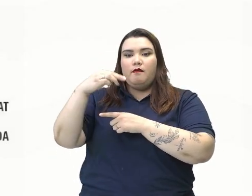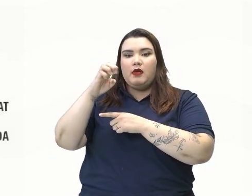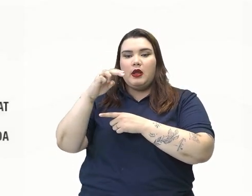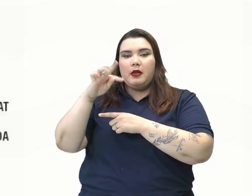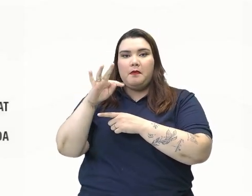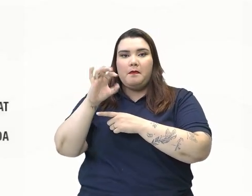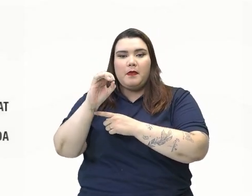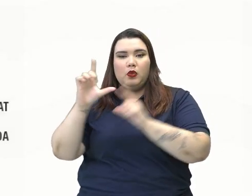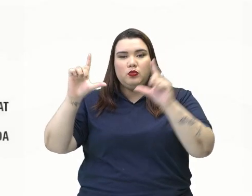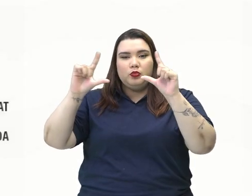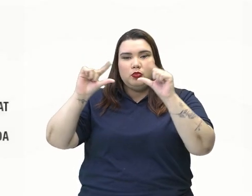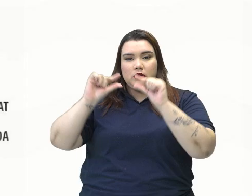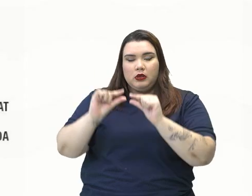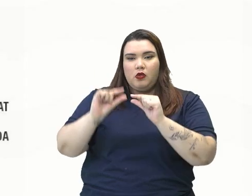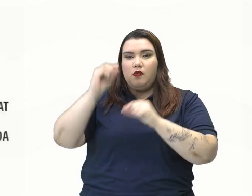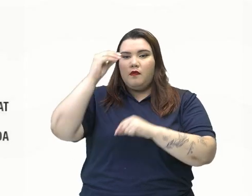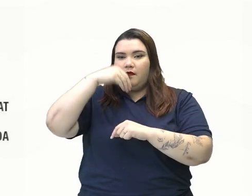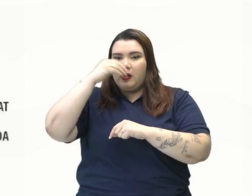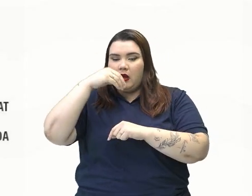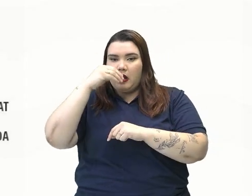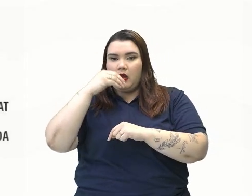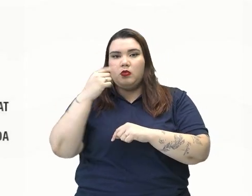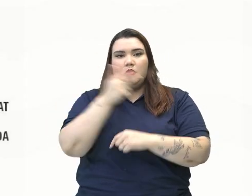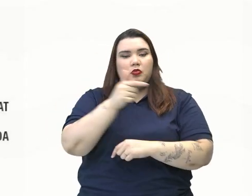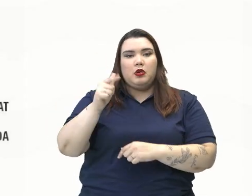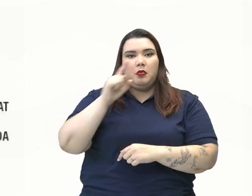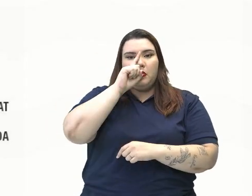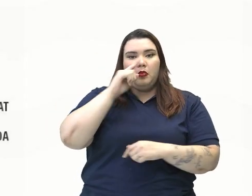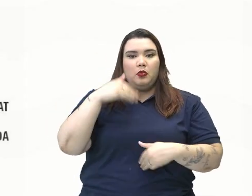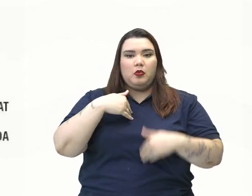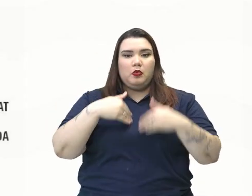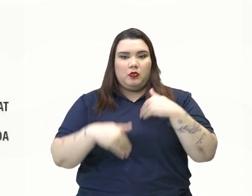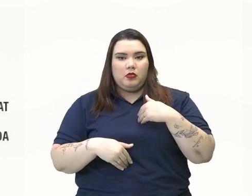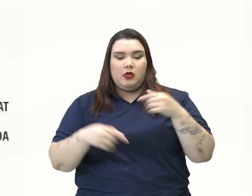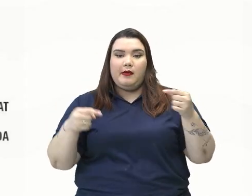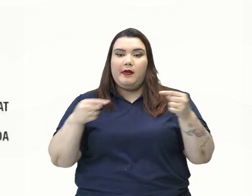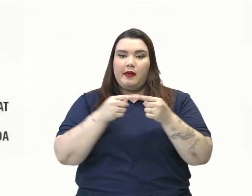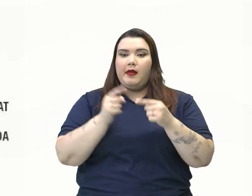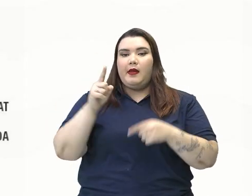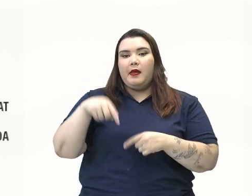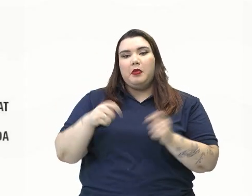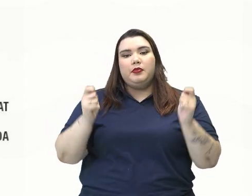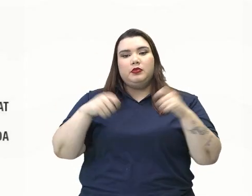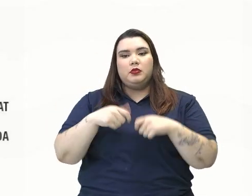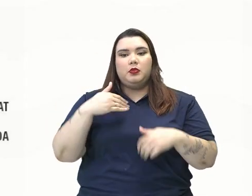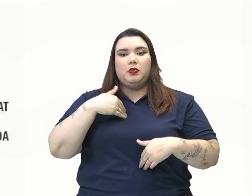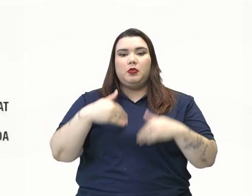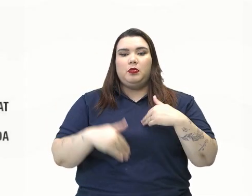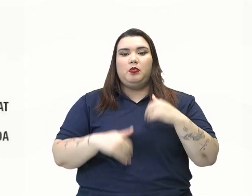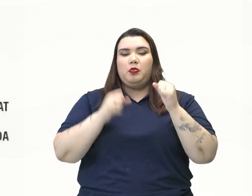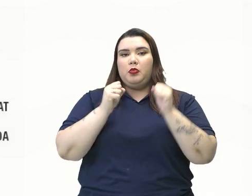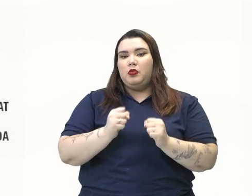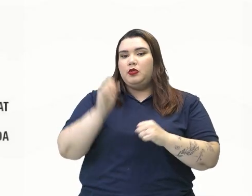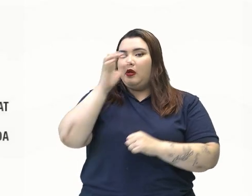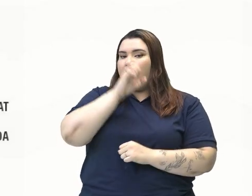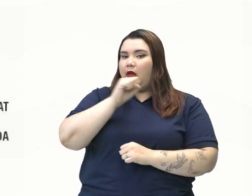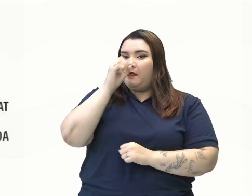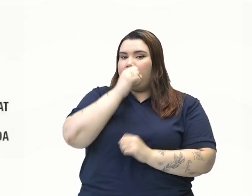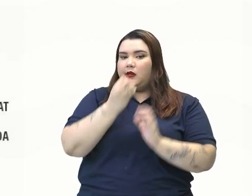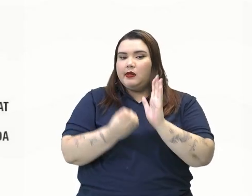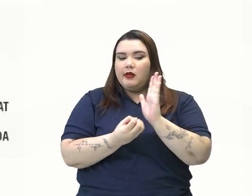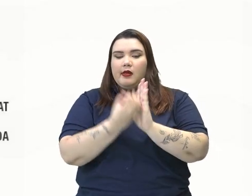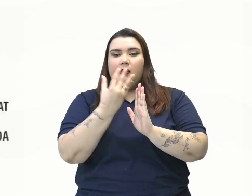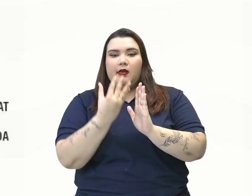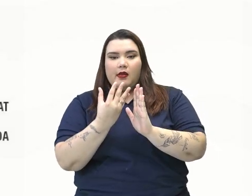do organismo que inclui partes do antígeno. É o suficiente para que o nosso corpo possa aprender a construir